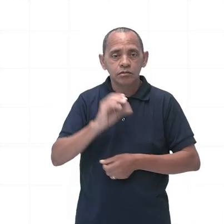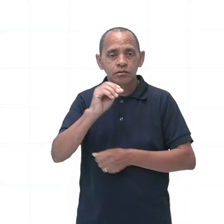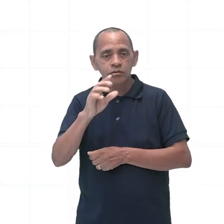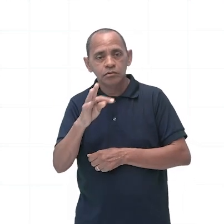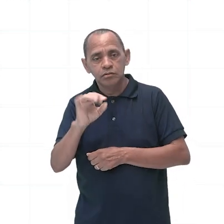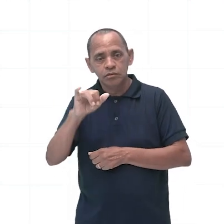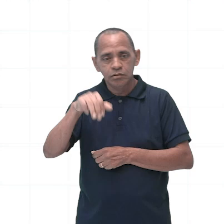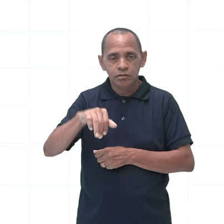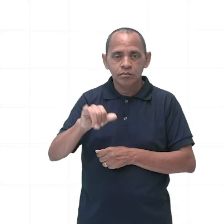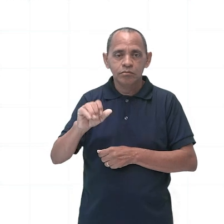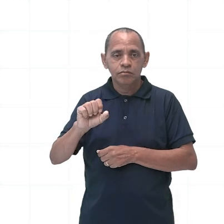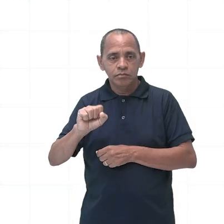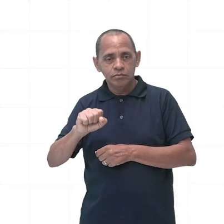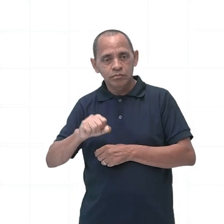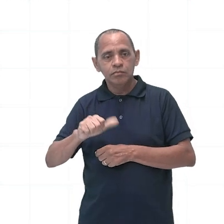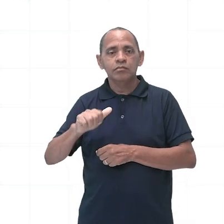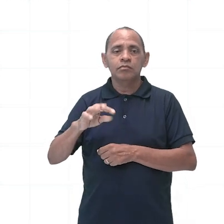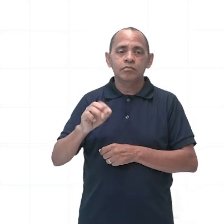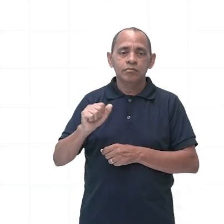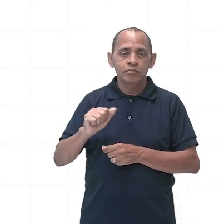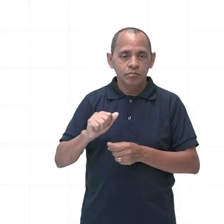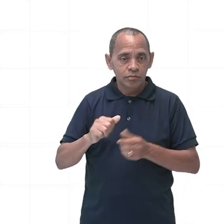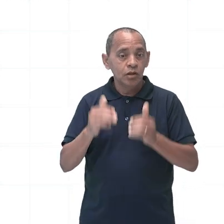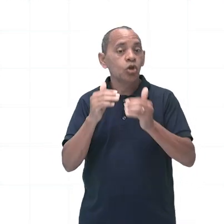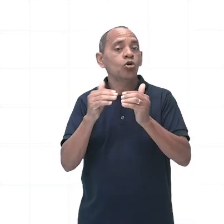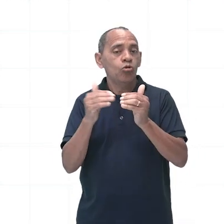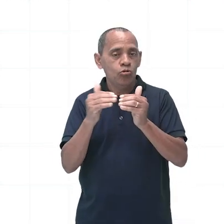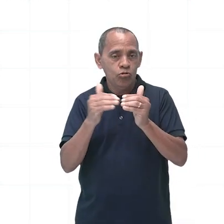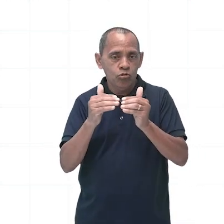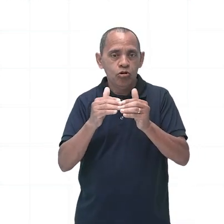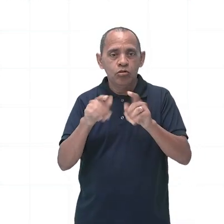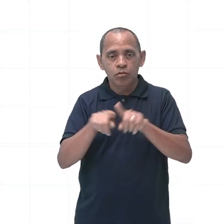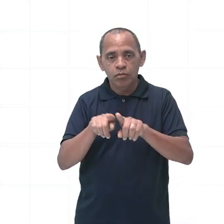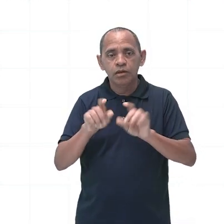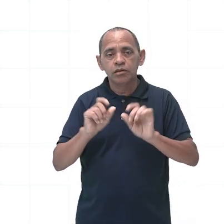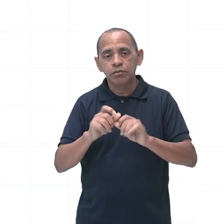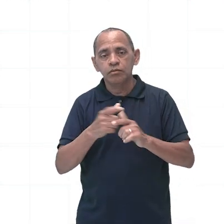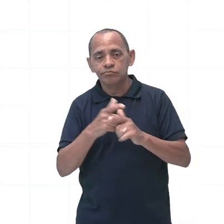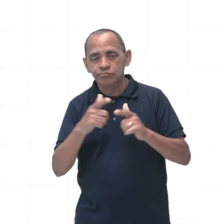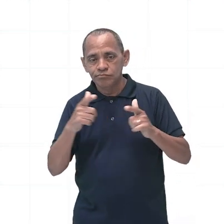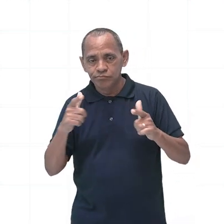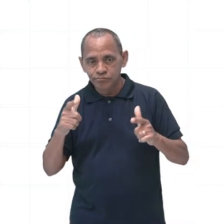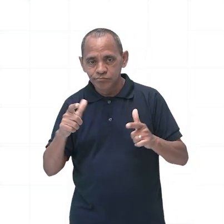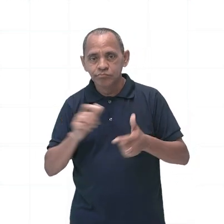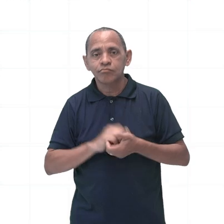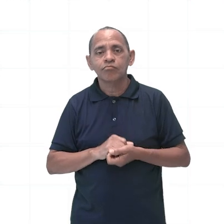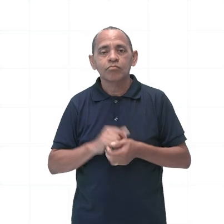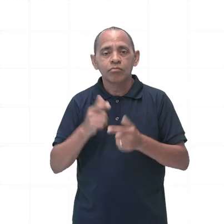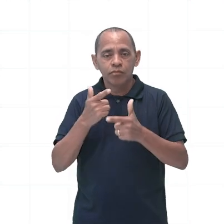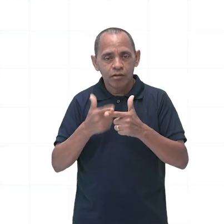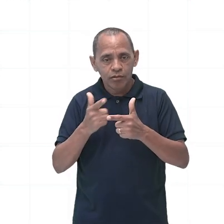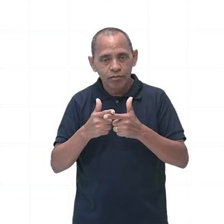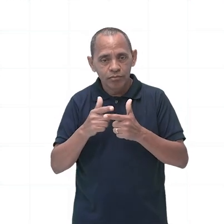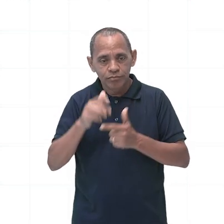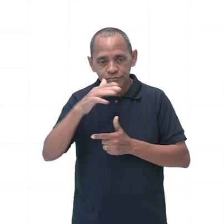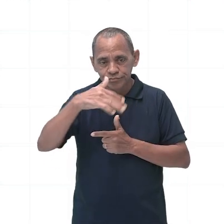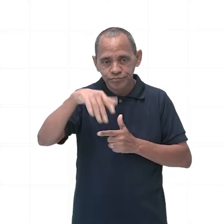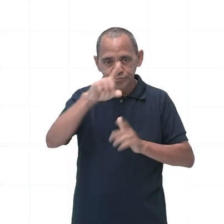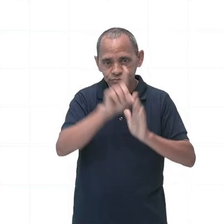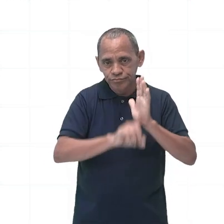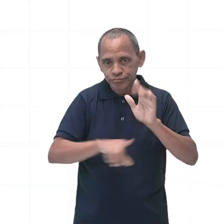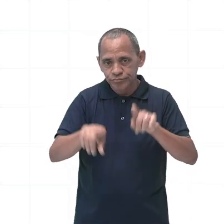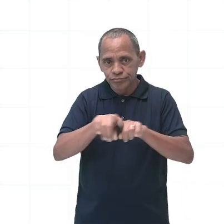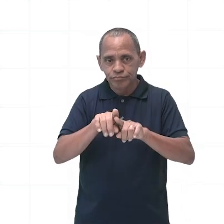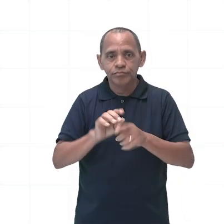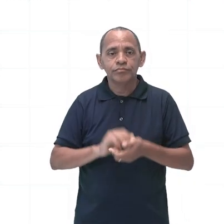a maioridade penal, mas sem estender seus efeitos para as demais áreas do direito.